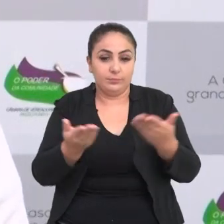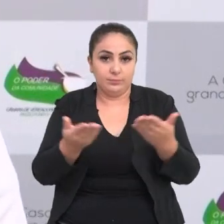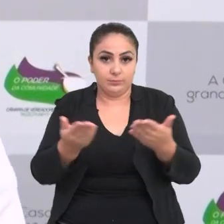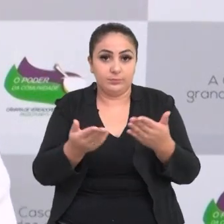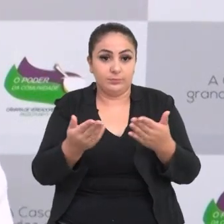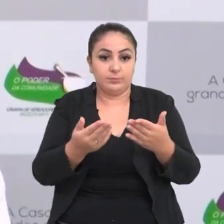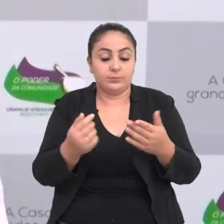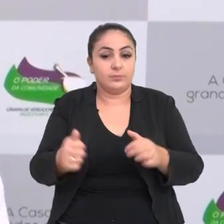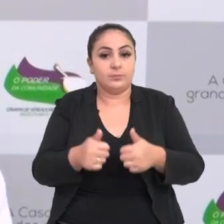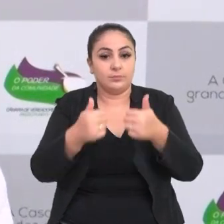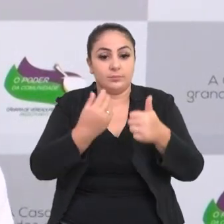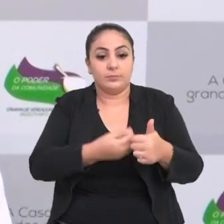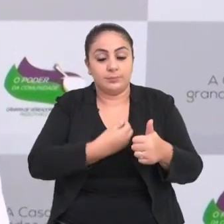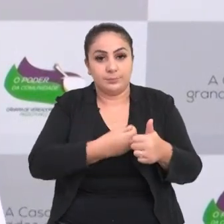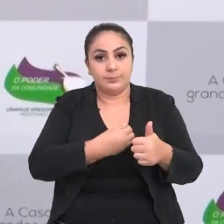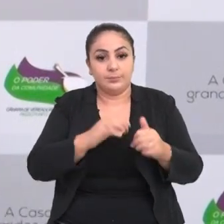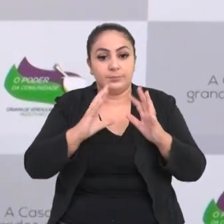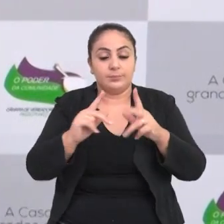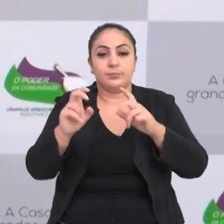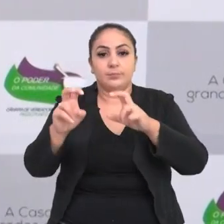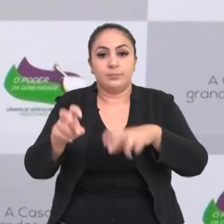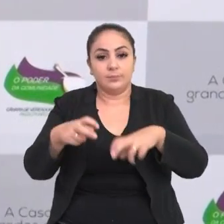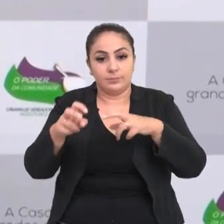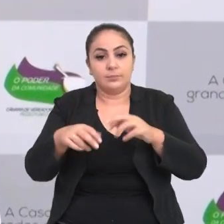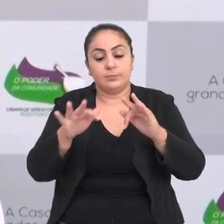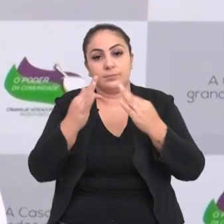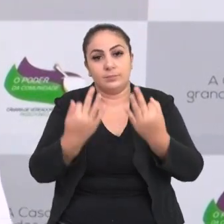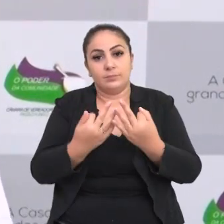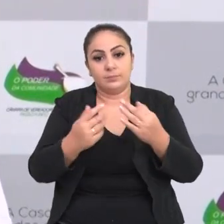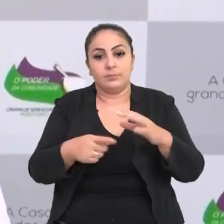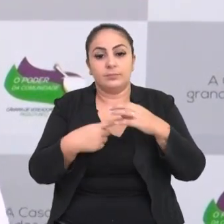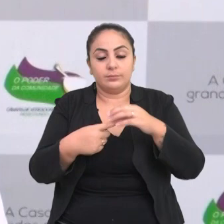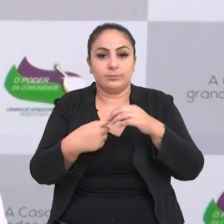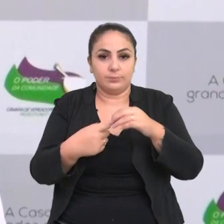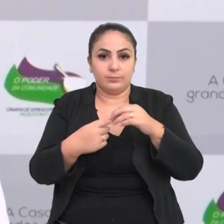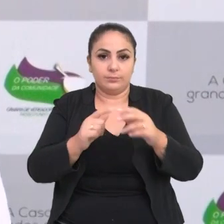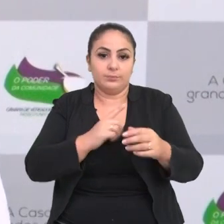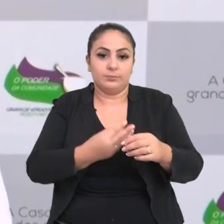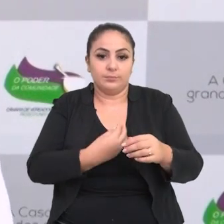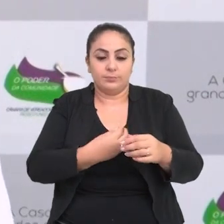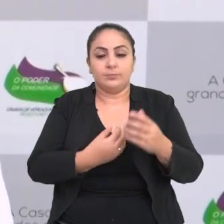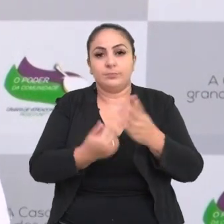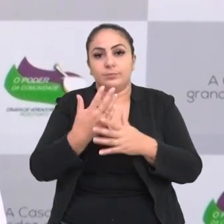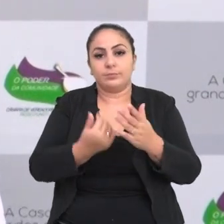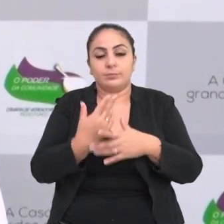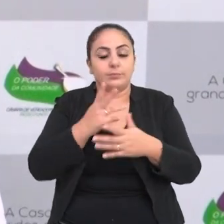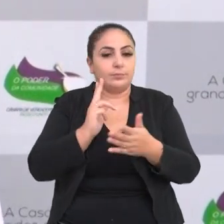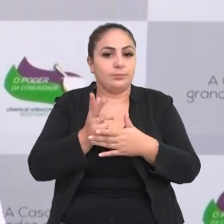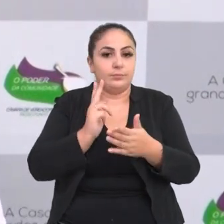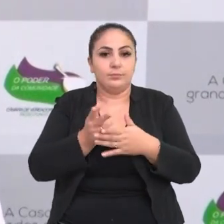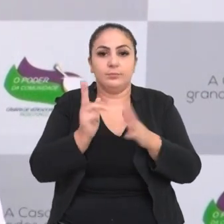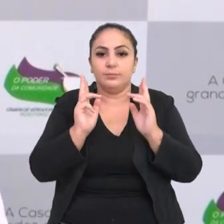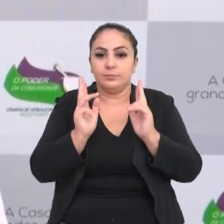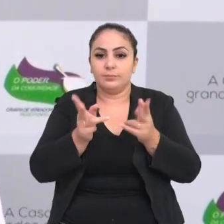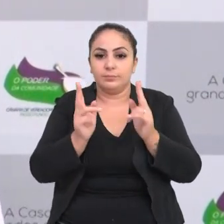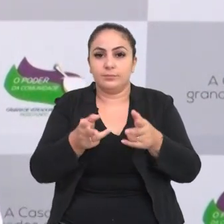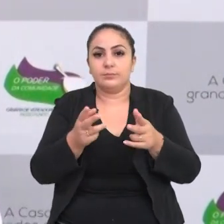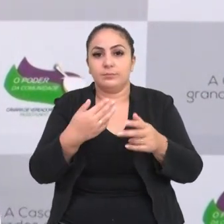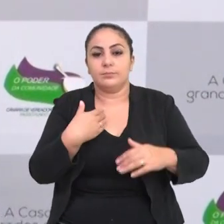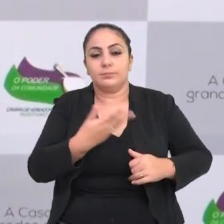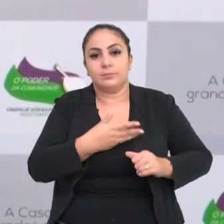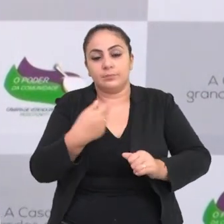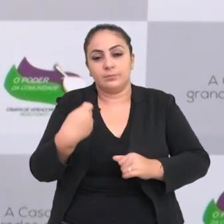hoje, a qualidade de vida para os agricultores familiares, principalmente, produzir, sempre foi mesmo